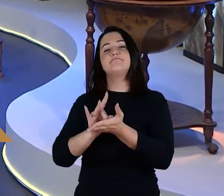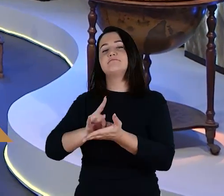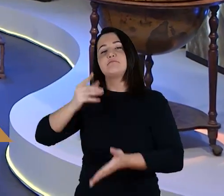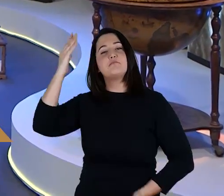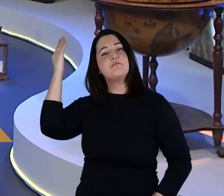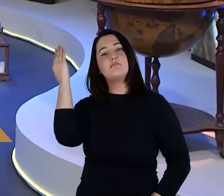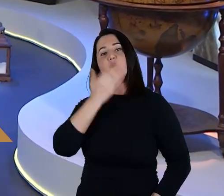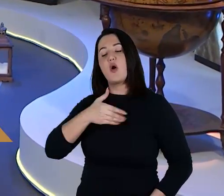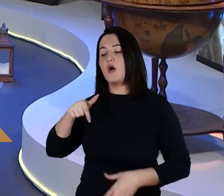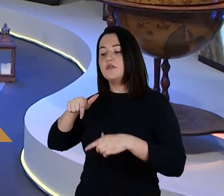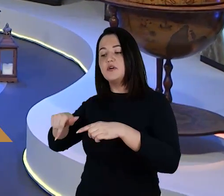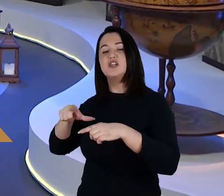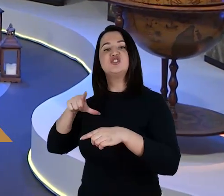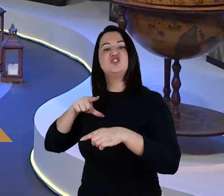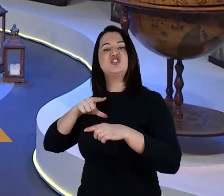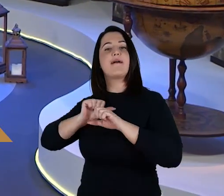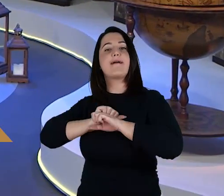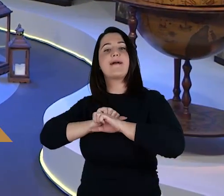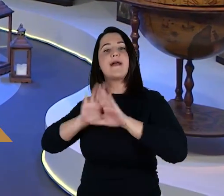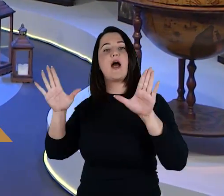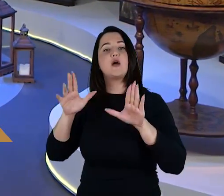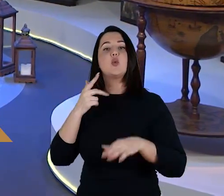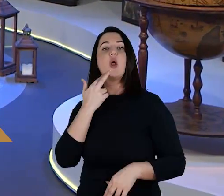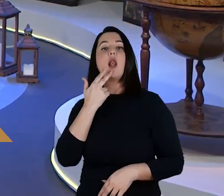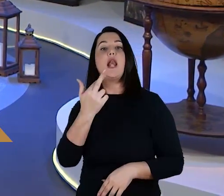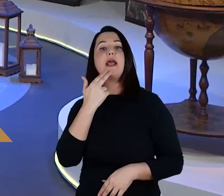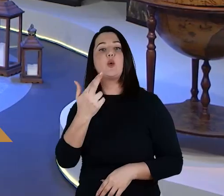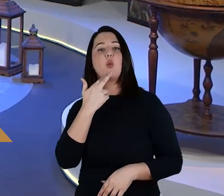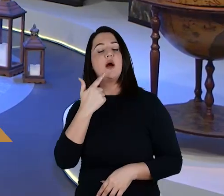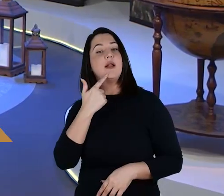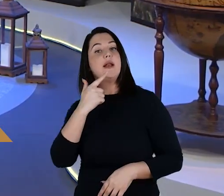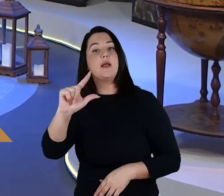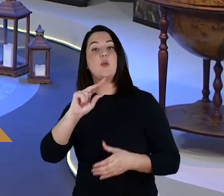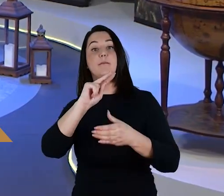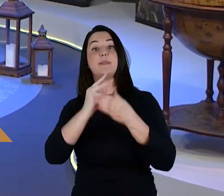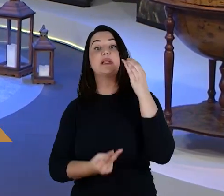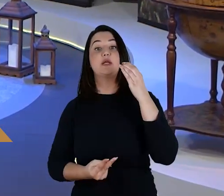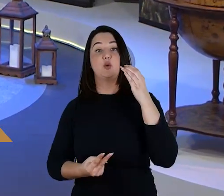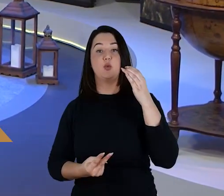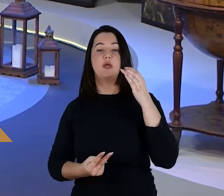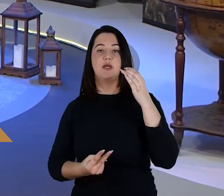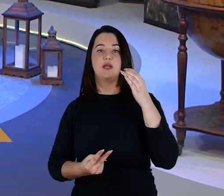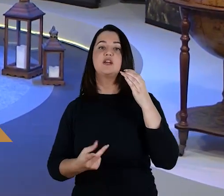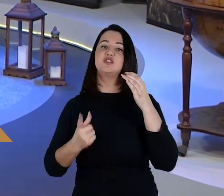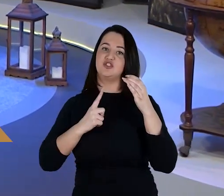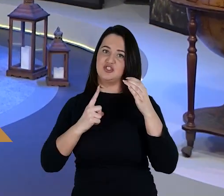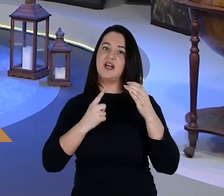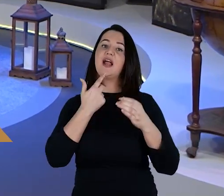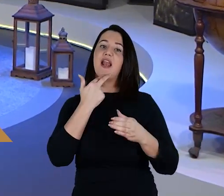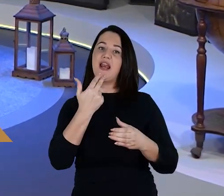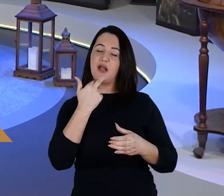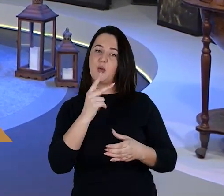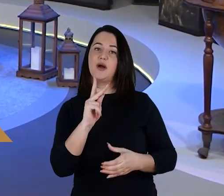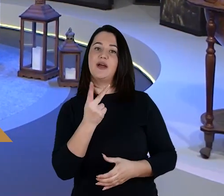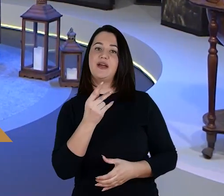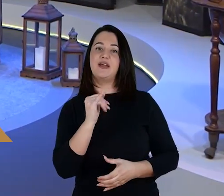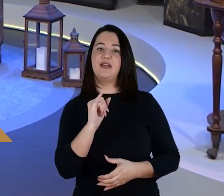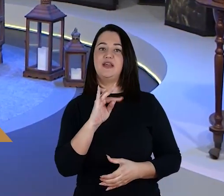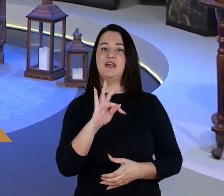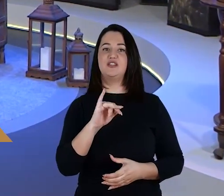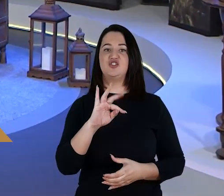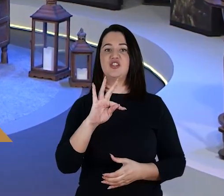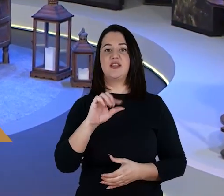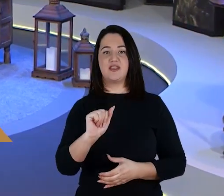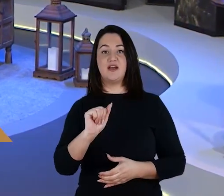maneira clara, uma inscrição bilíngue, com a língua hitita e outra língua embaixo.